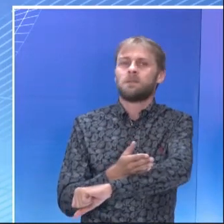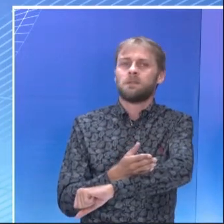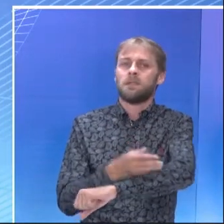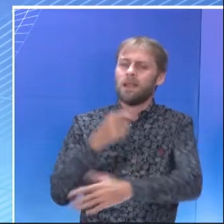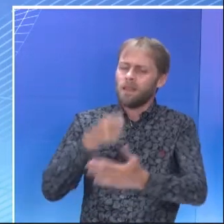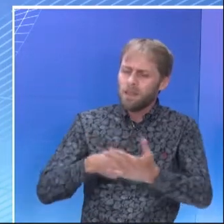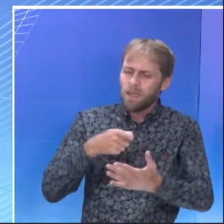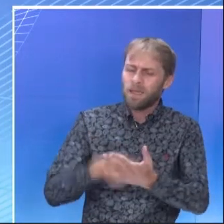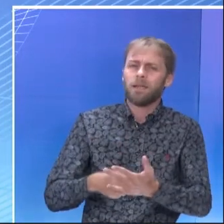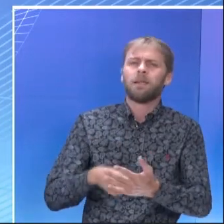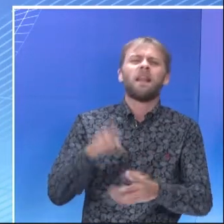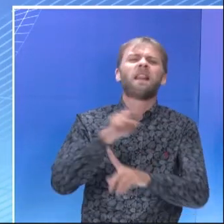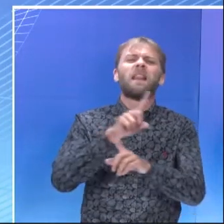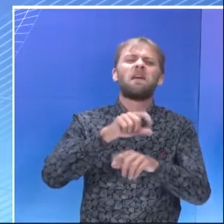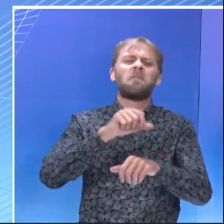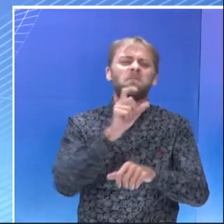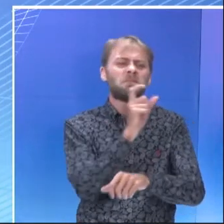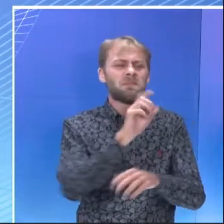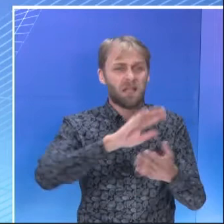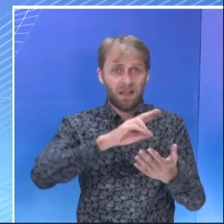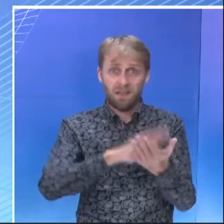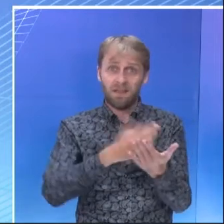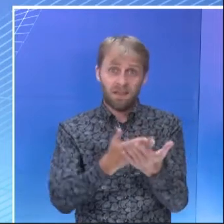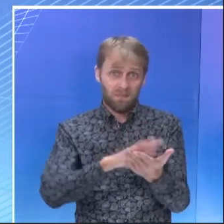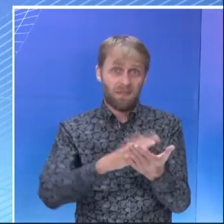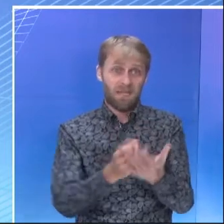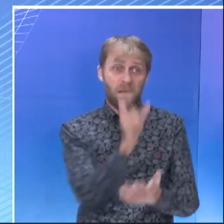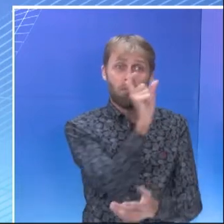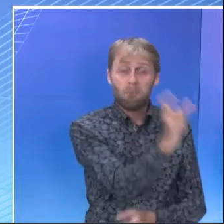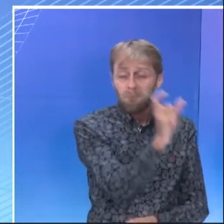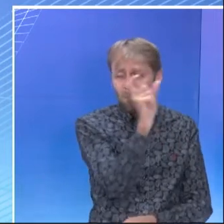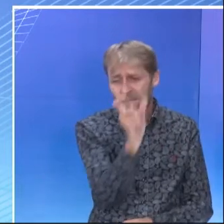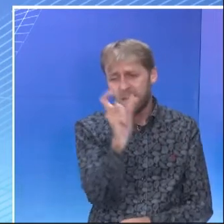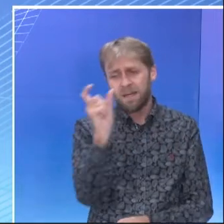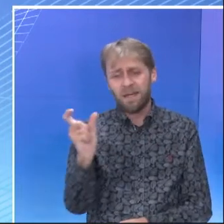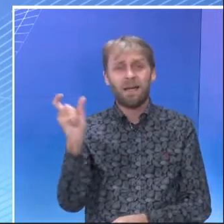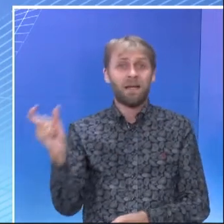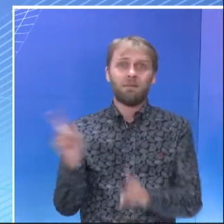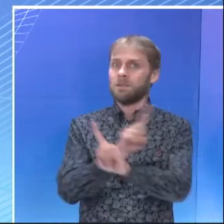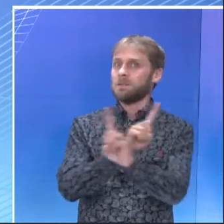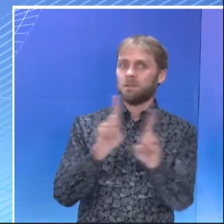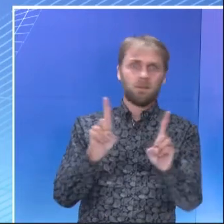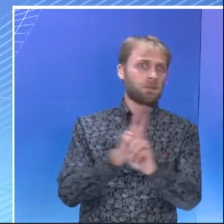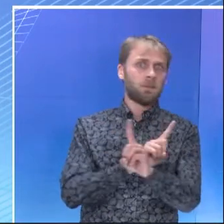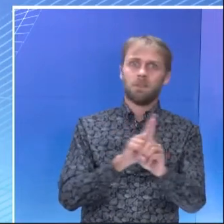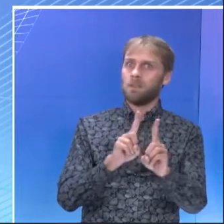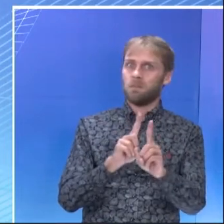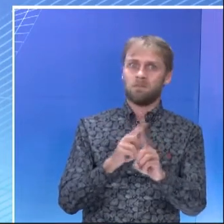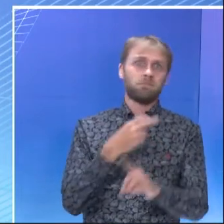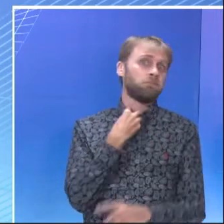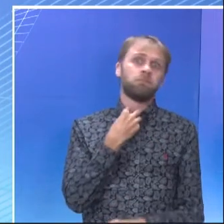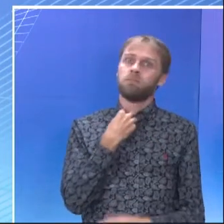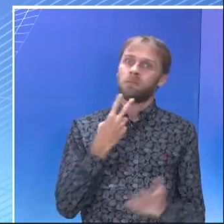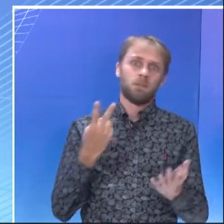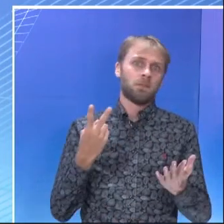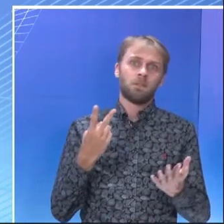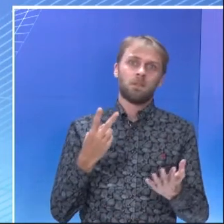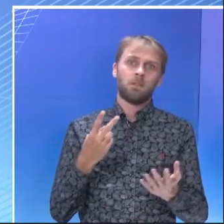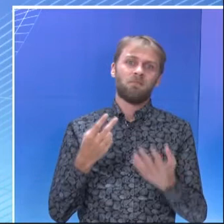fica traduzindo palavra por palavra, pelo amor de Deus. Não traduza palavra por palavra, porque isso é desgastante